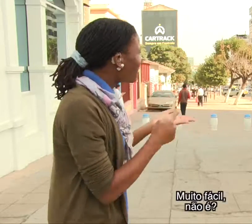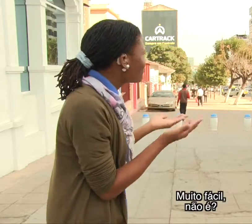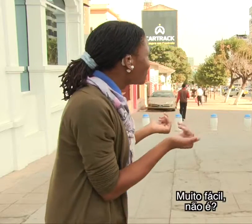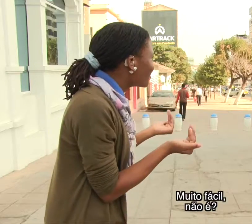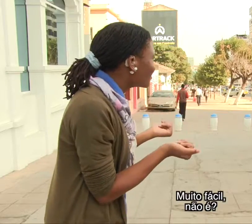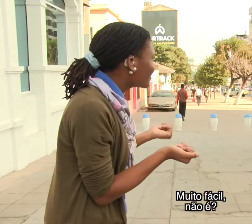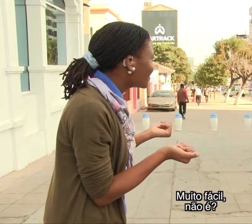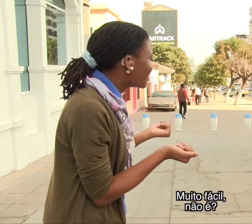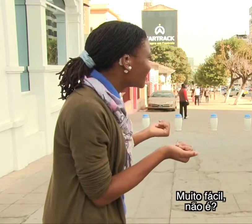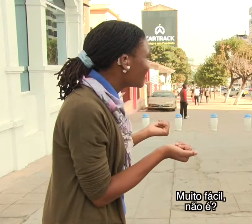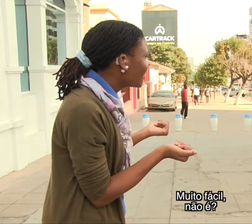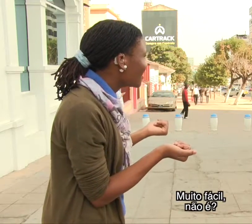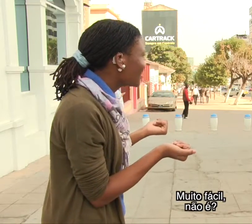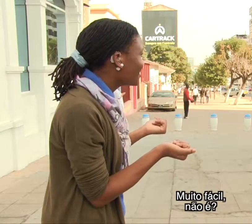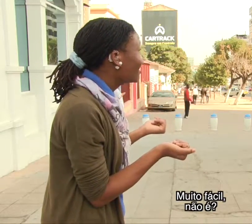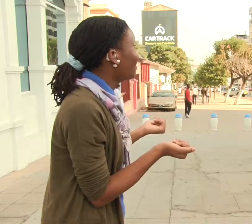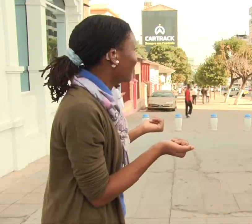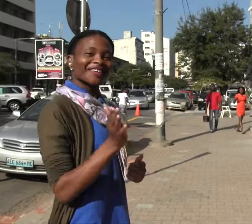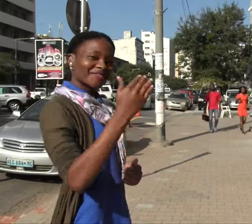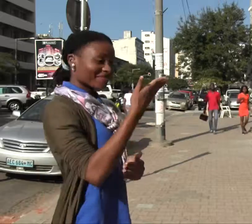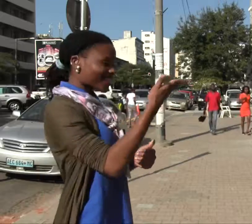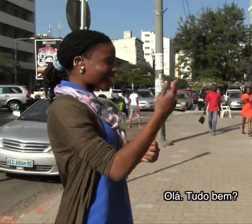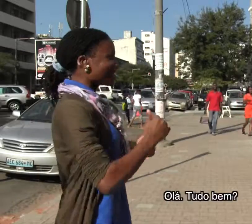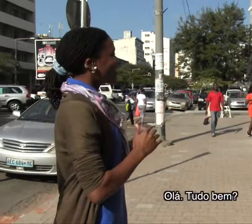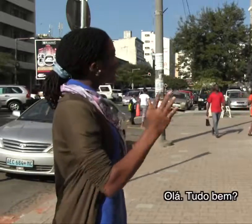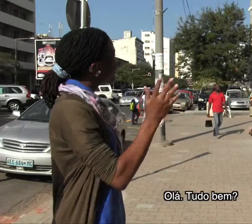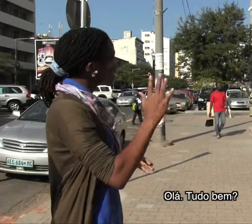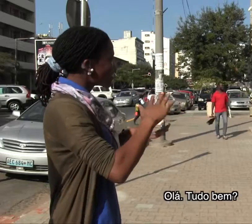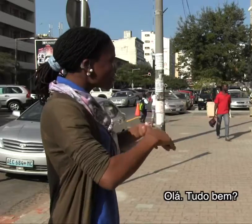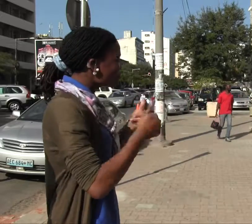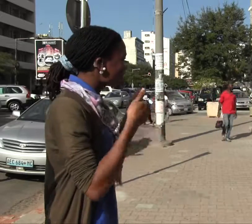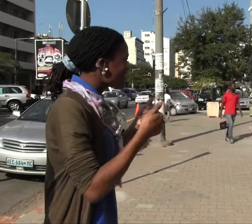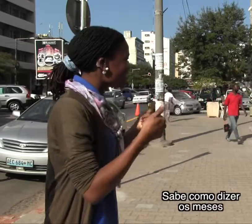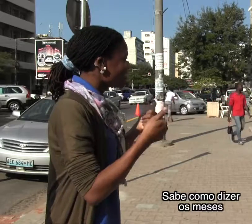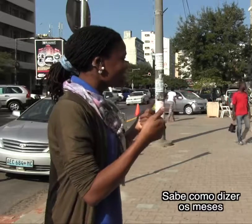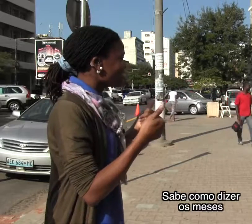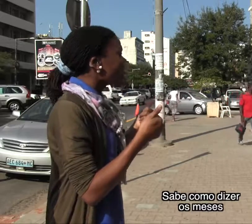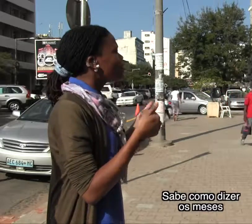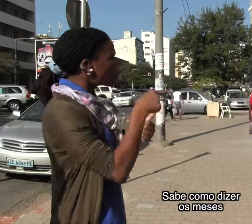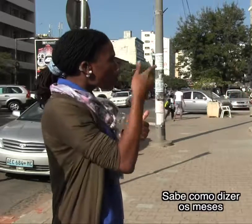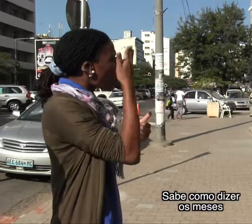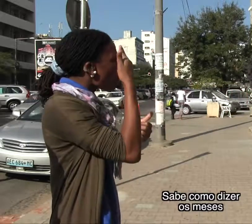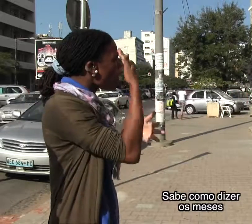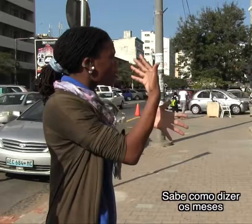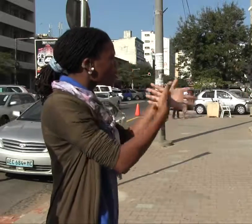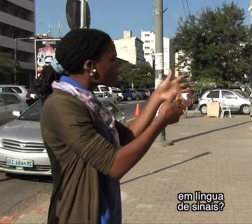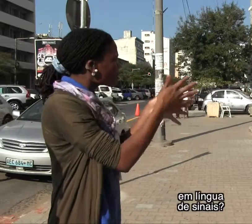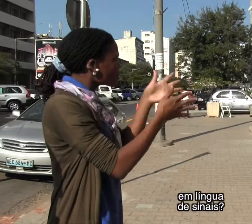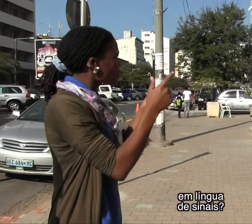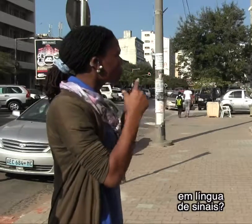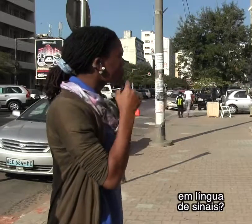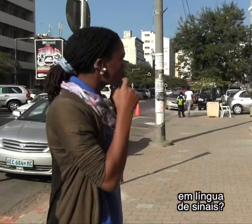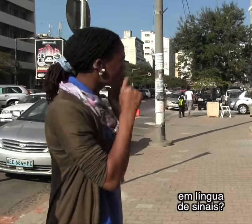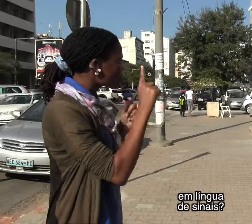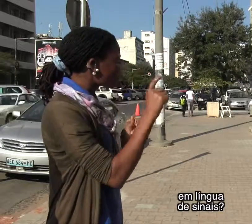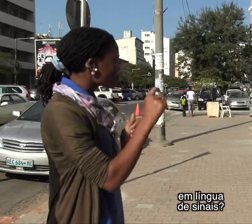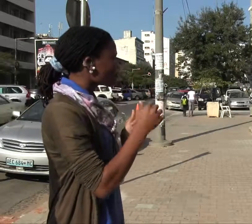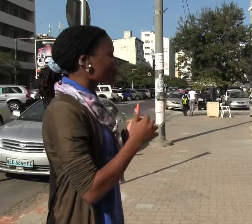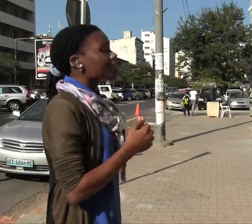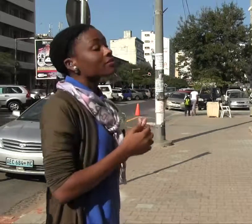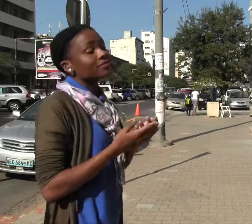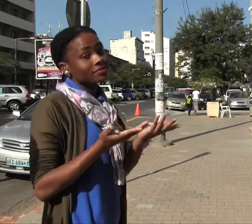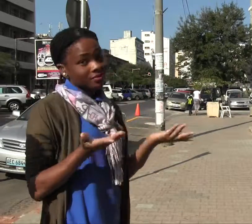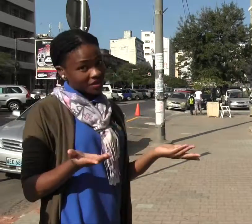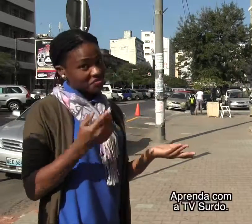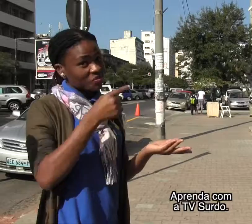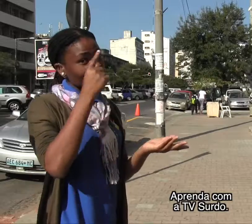parabéns muito fácil não é? Olá! Tudo bem? Sabe como dizer os meses em língua de